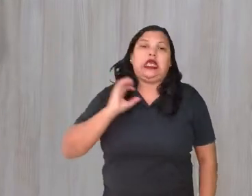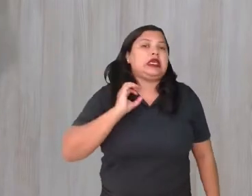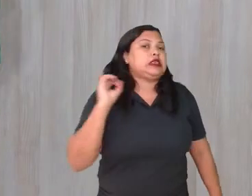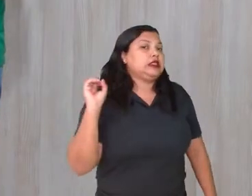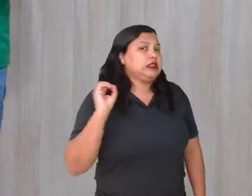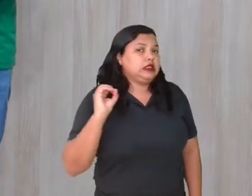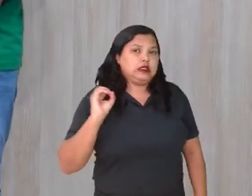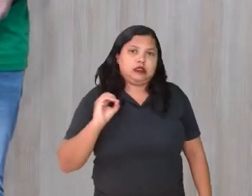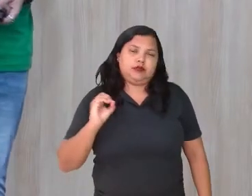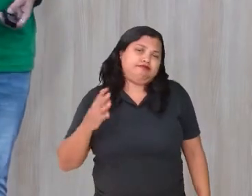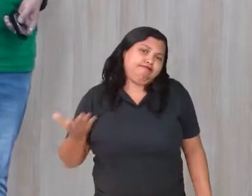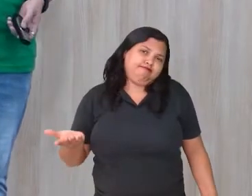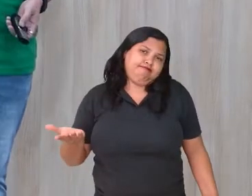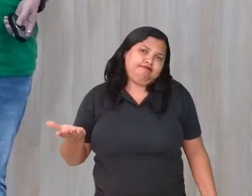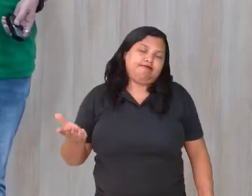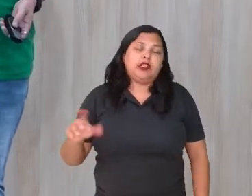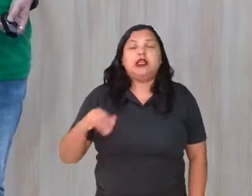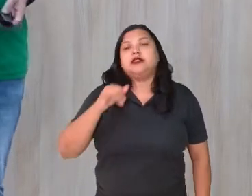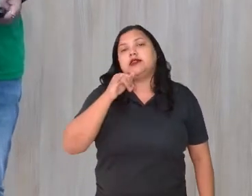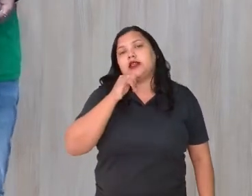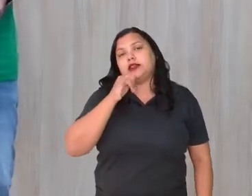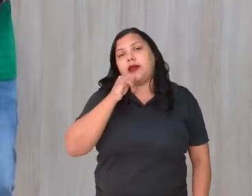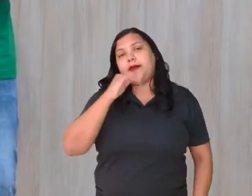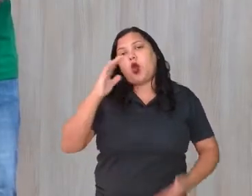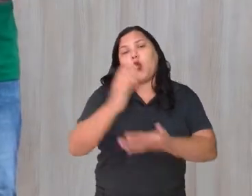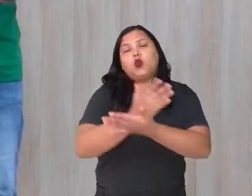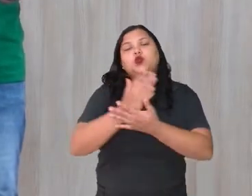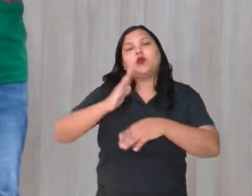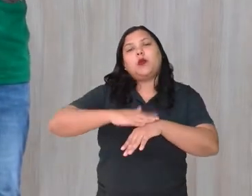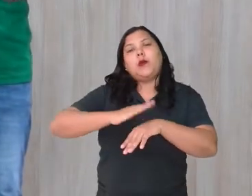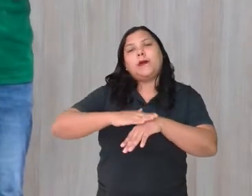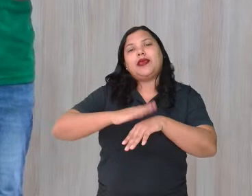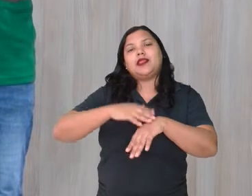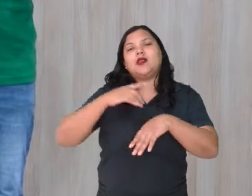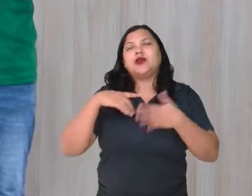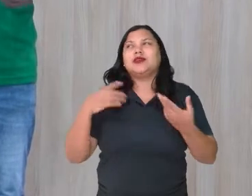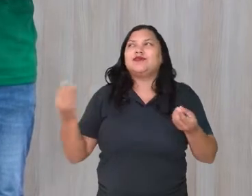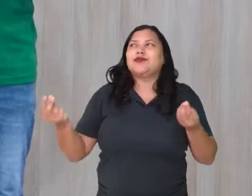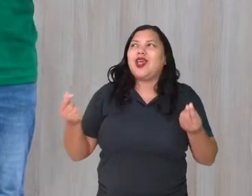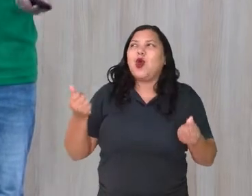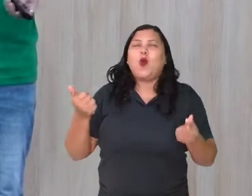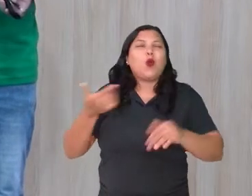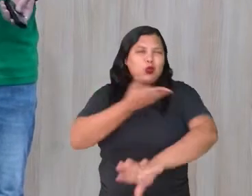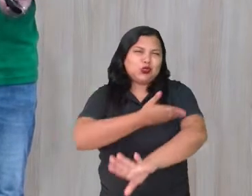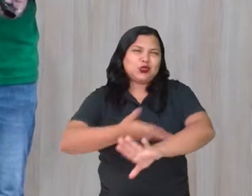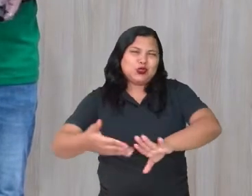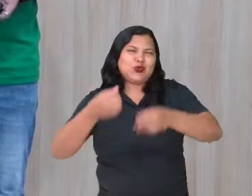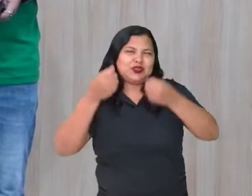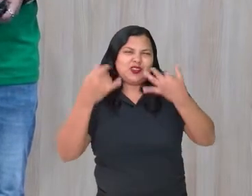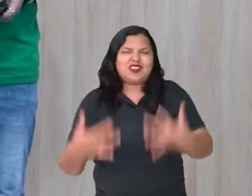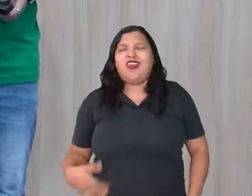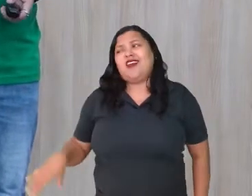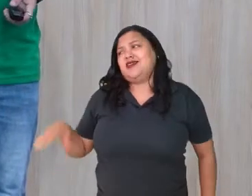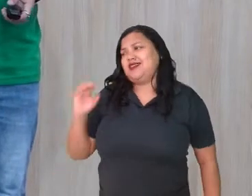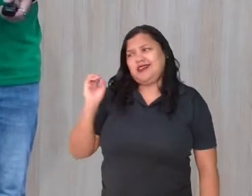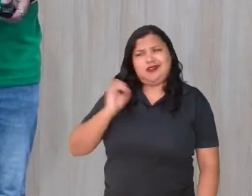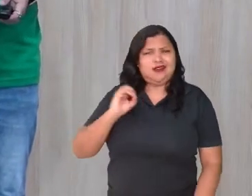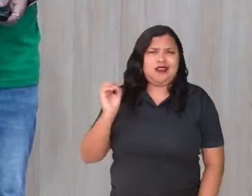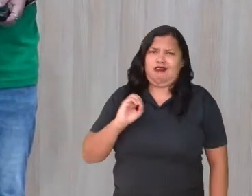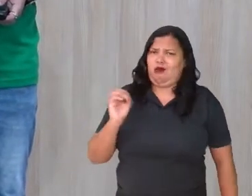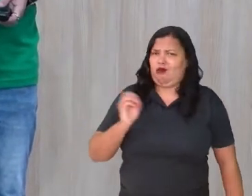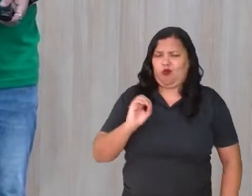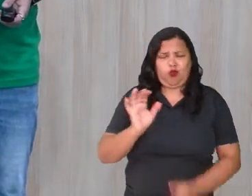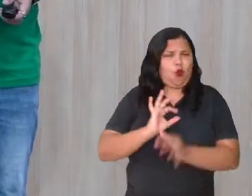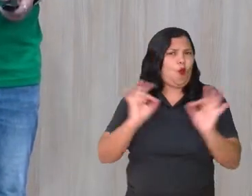dizer, a gente muitas vezes usa isso como não uma gíria, mas uma maneira da gente trabalhar no dia de hoje. Zero